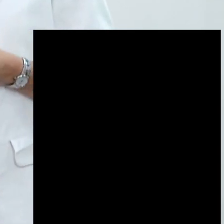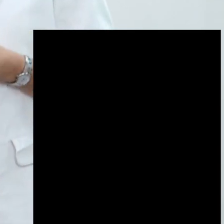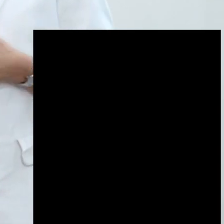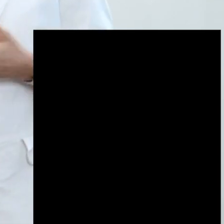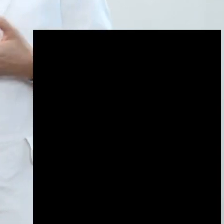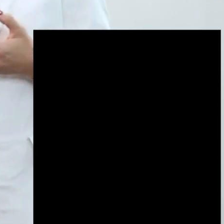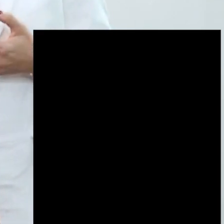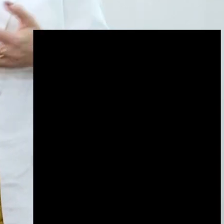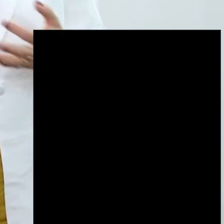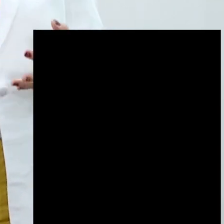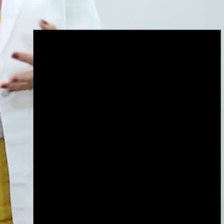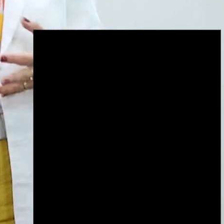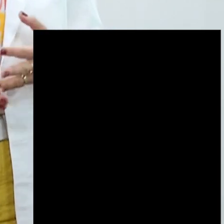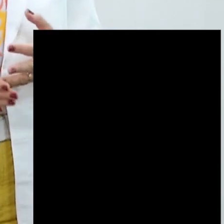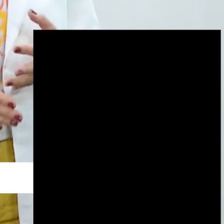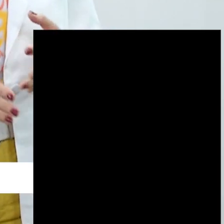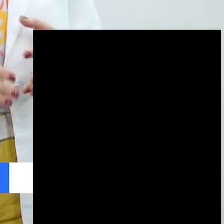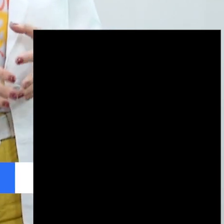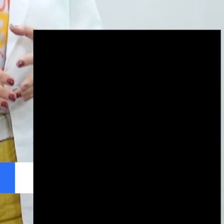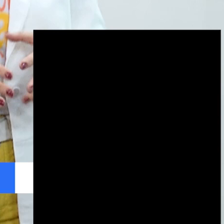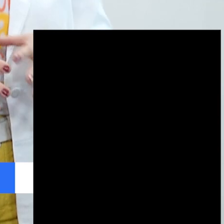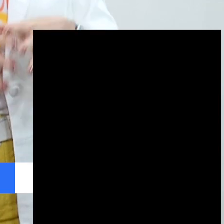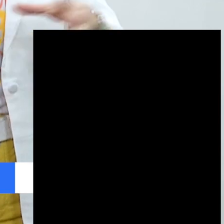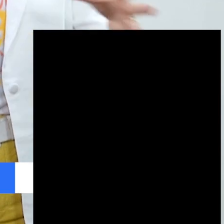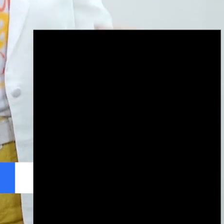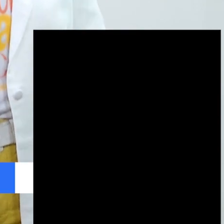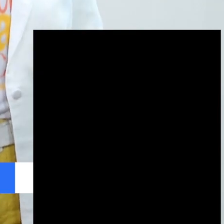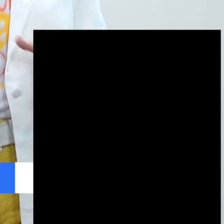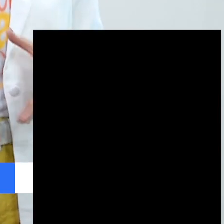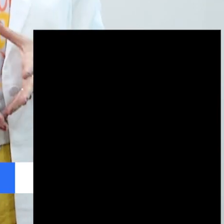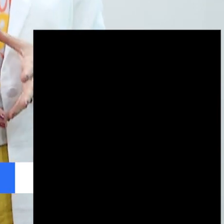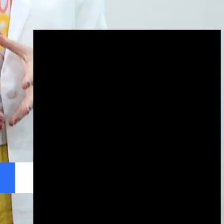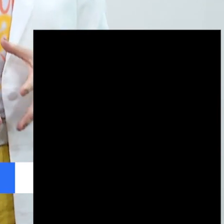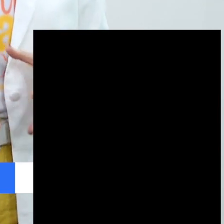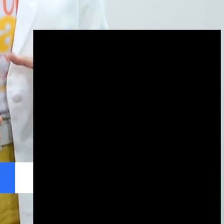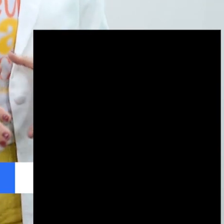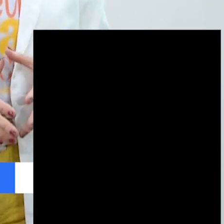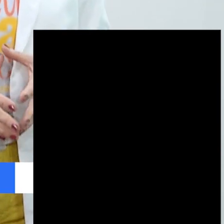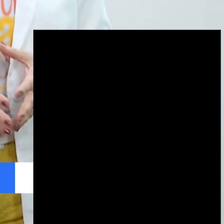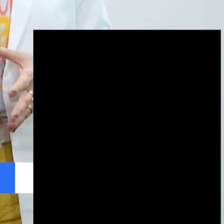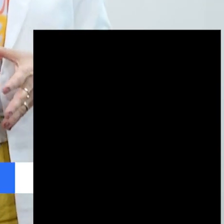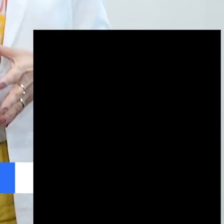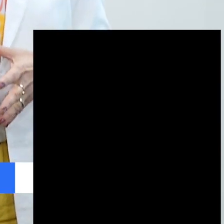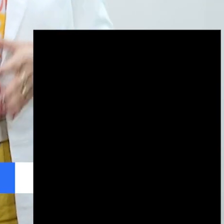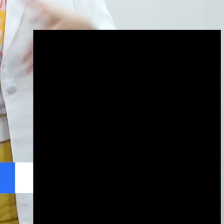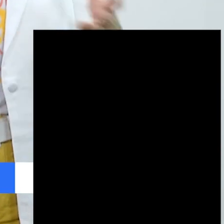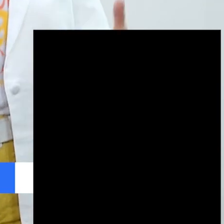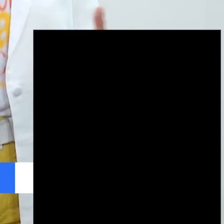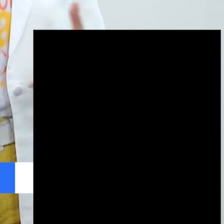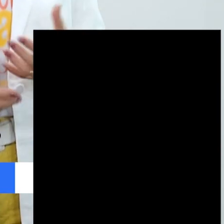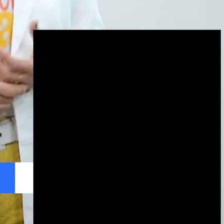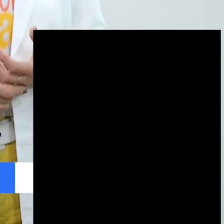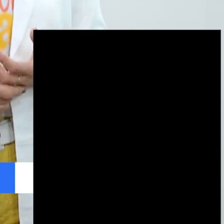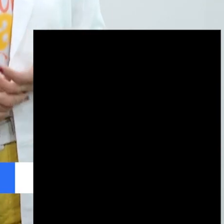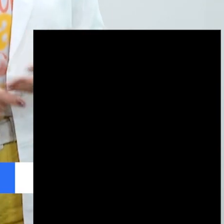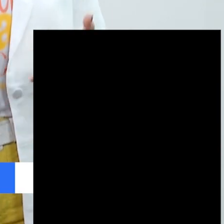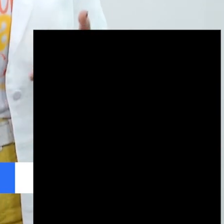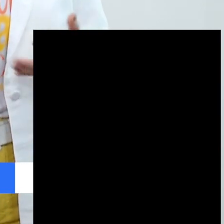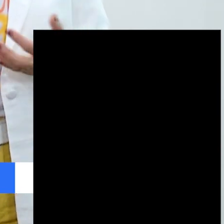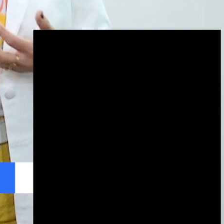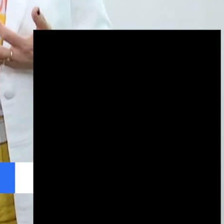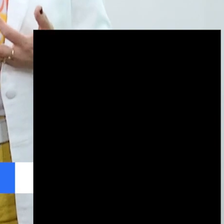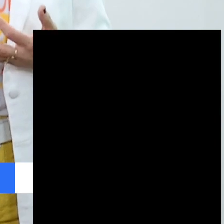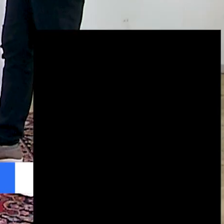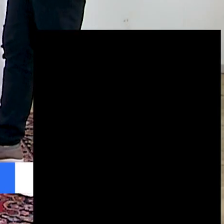né? Sim, uma adesão maravilhosa, porque realmente eles têm uma ramificação muito grande no Estado. Né? Todas as farmácias podem também